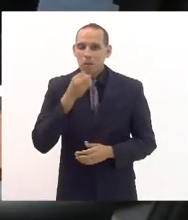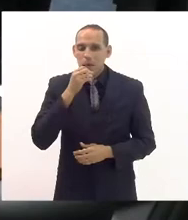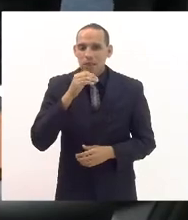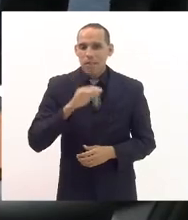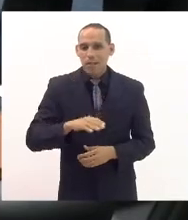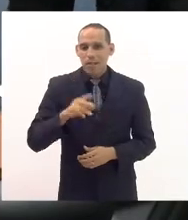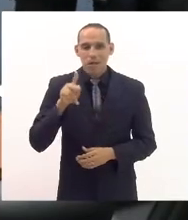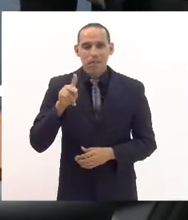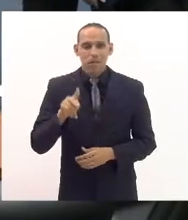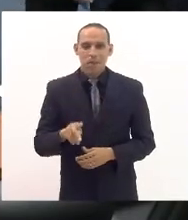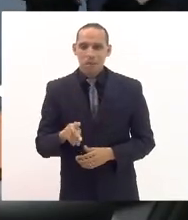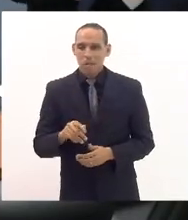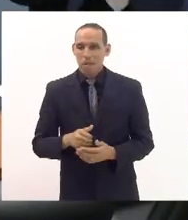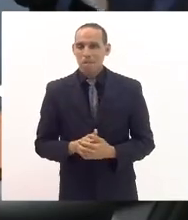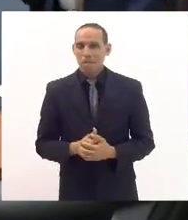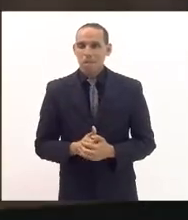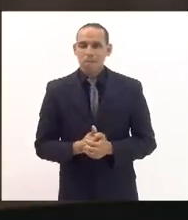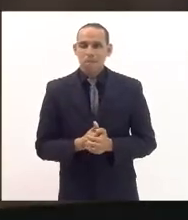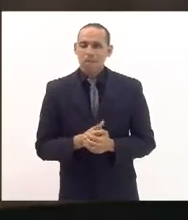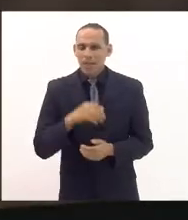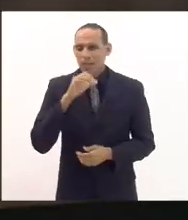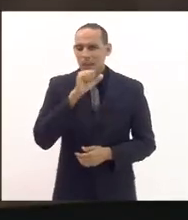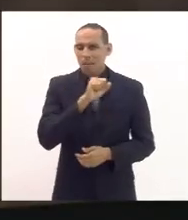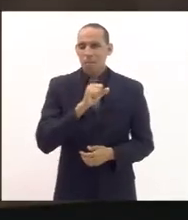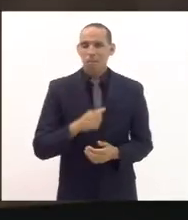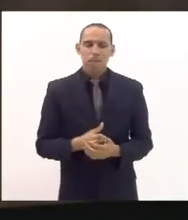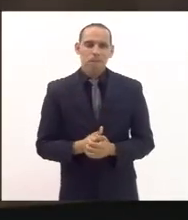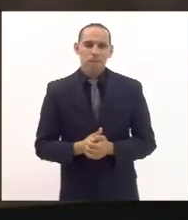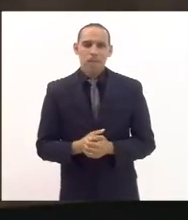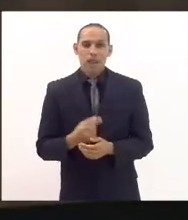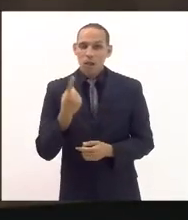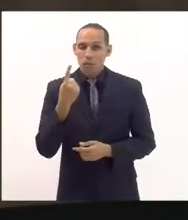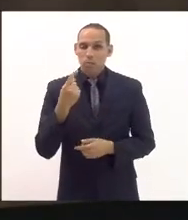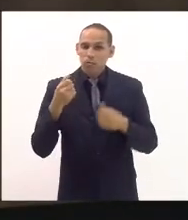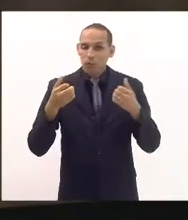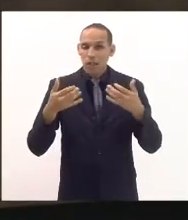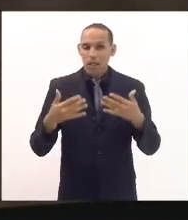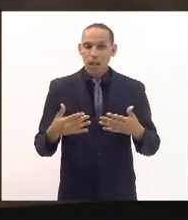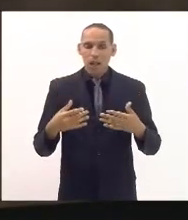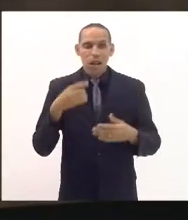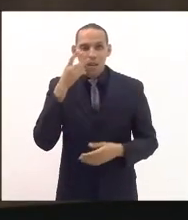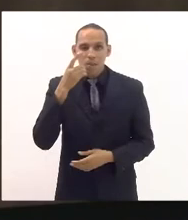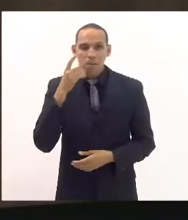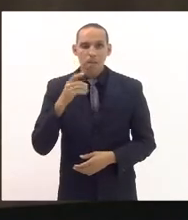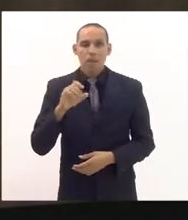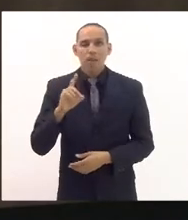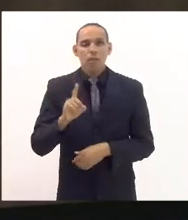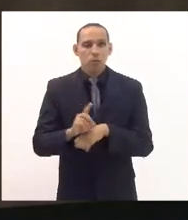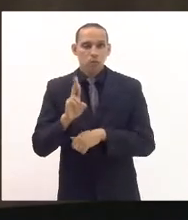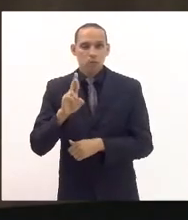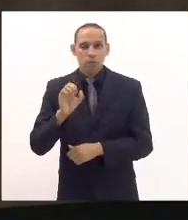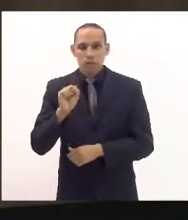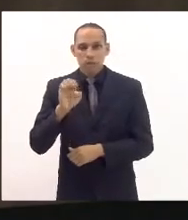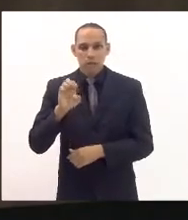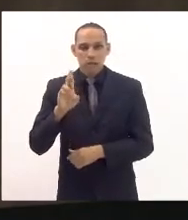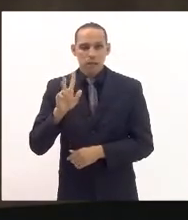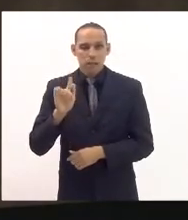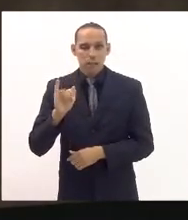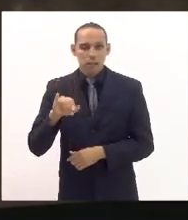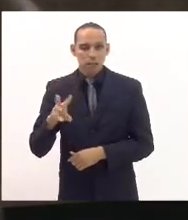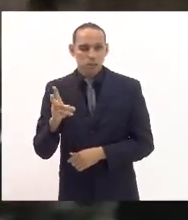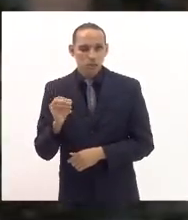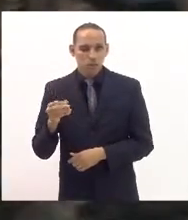Presidente Boa tarde jogo rápido aqui um para justificar ausência do deputado Dr Serginho por motivos de saúde